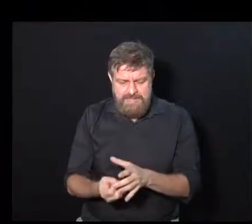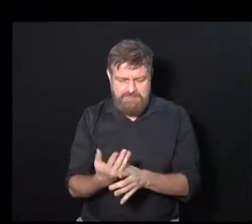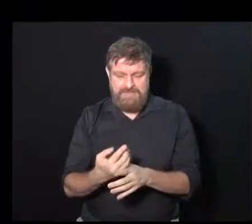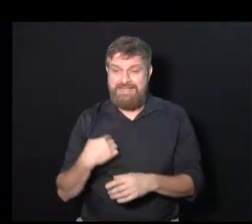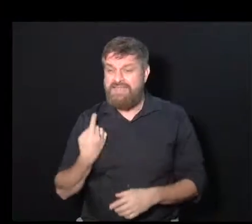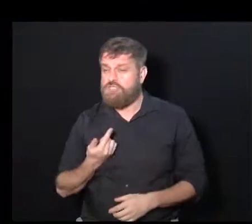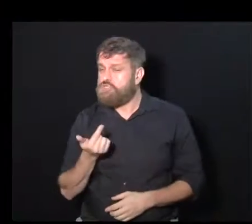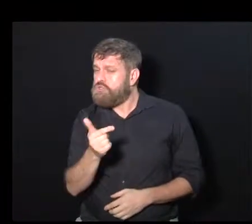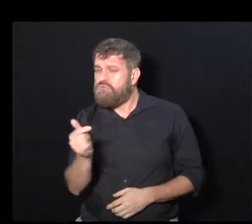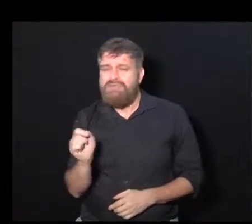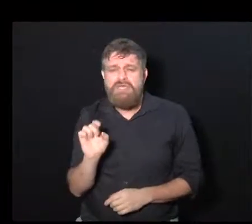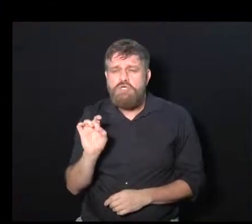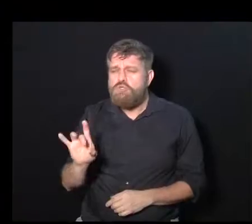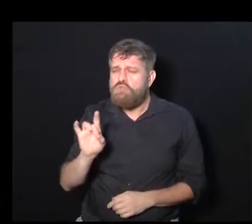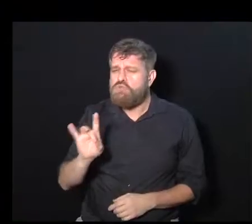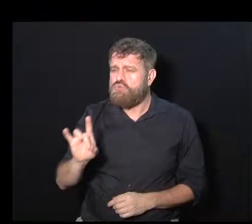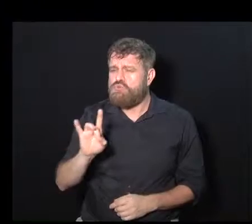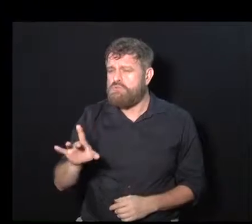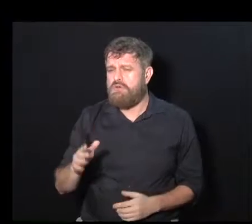tem apenas